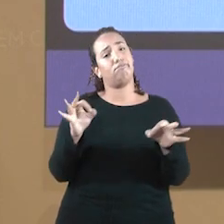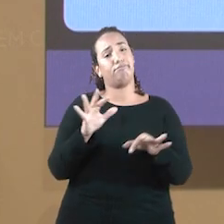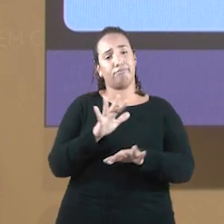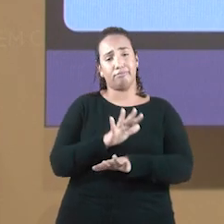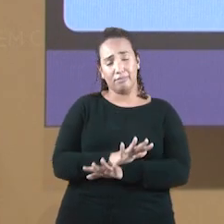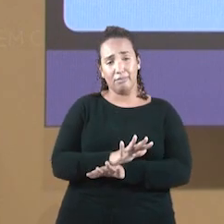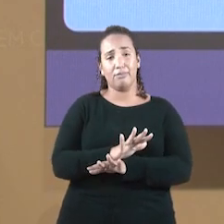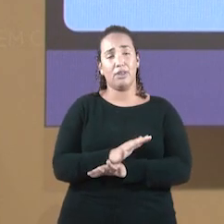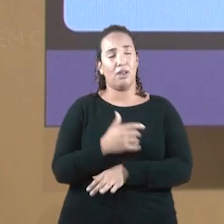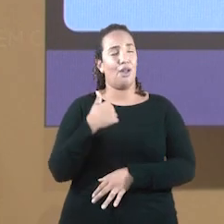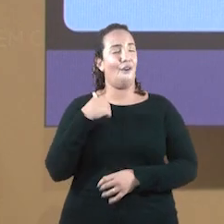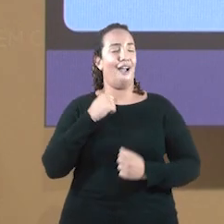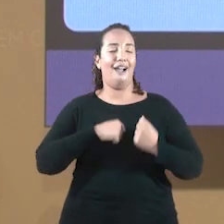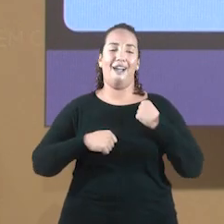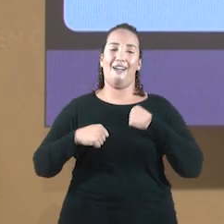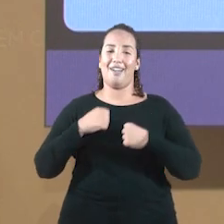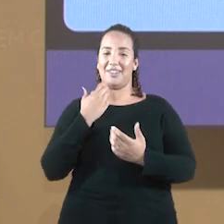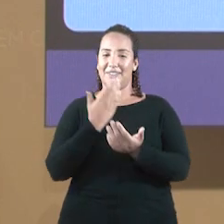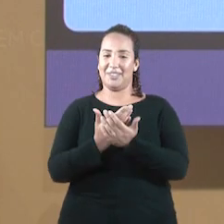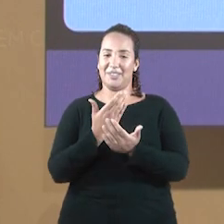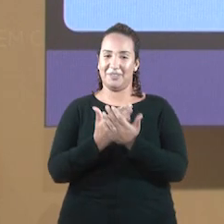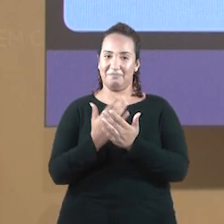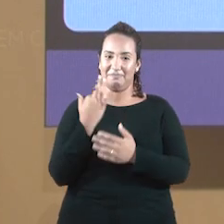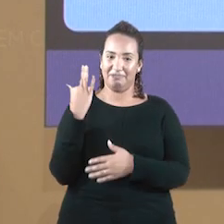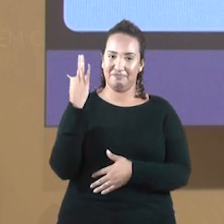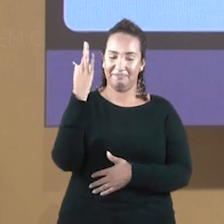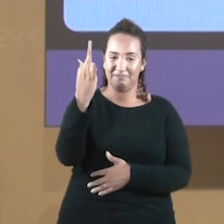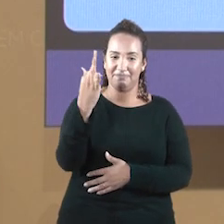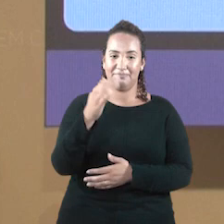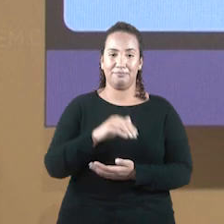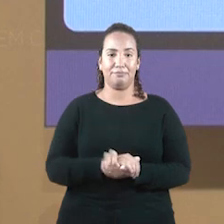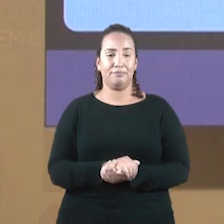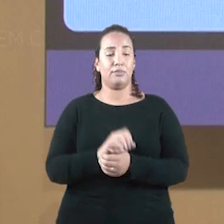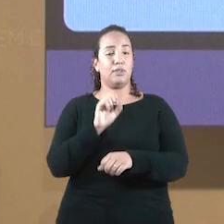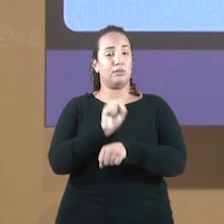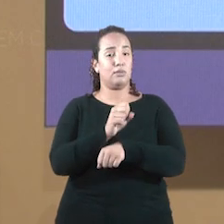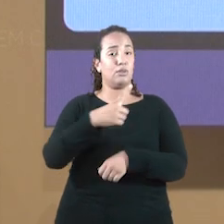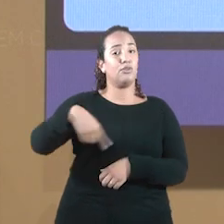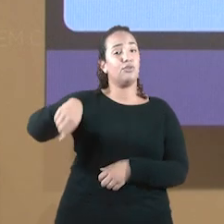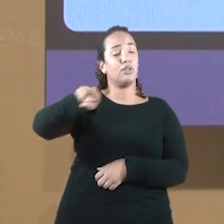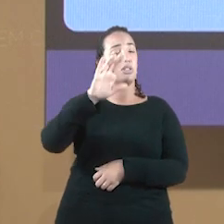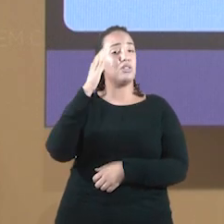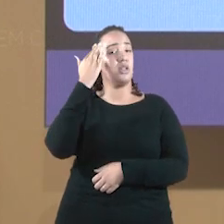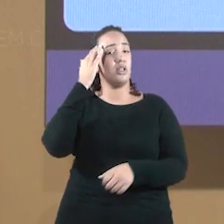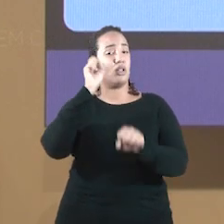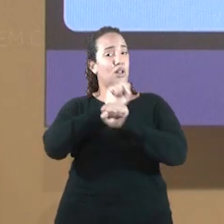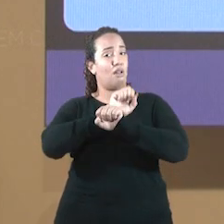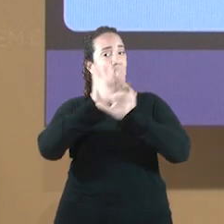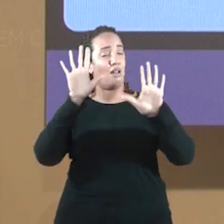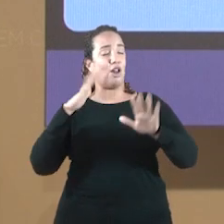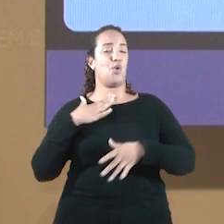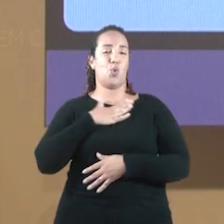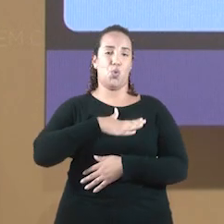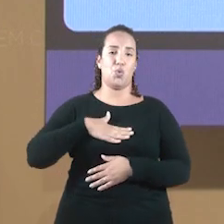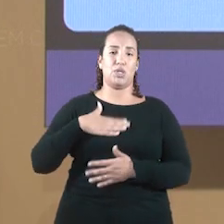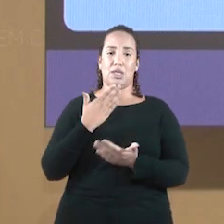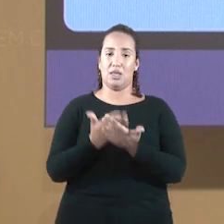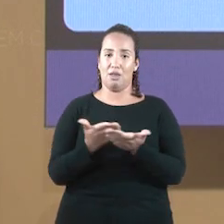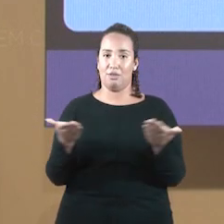já estou ansiosa para a nossa próxima aula. Espero que você tenha entendido e gostado de tudo que falamos